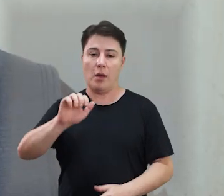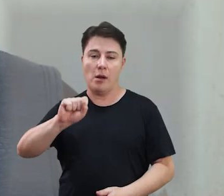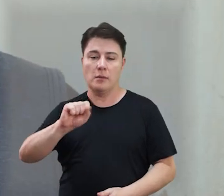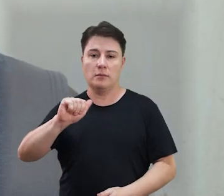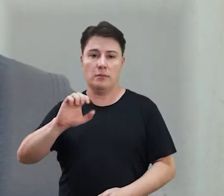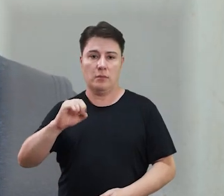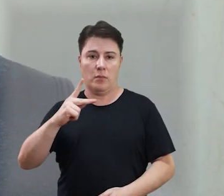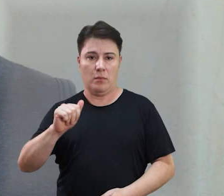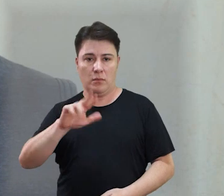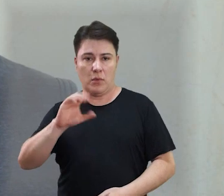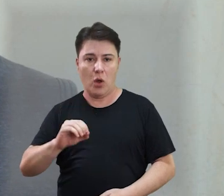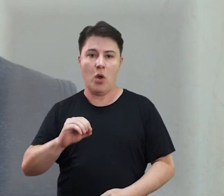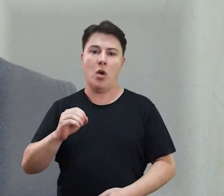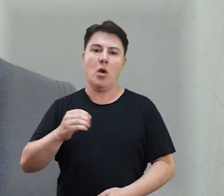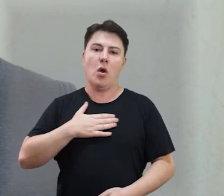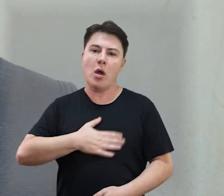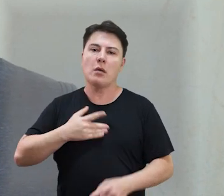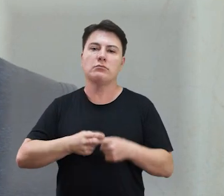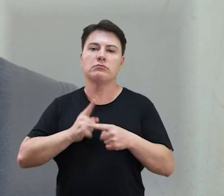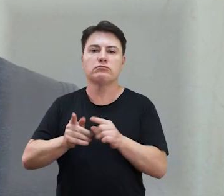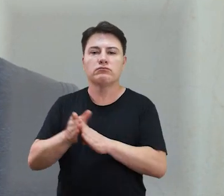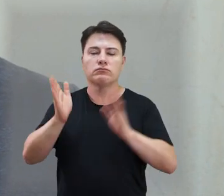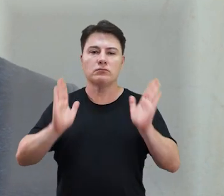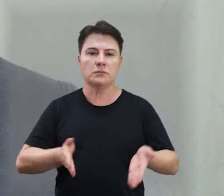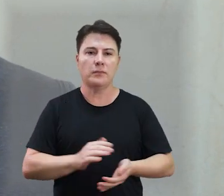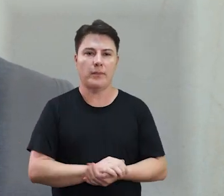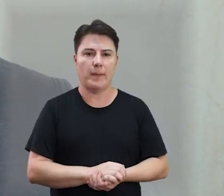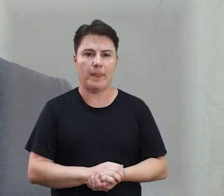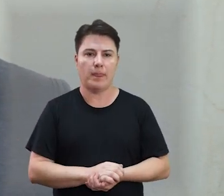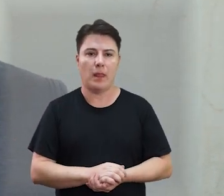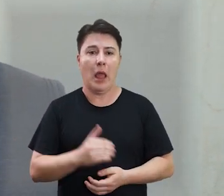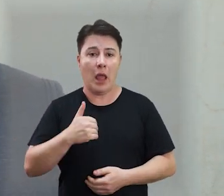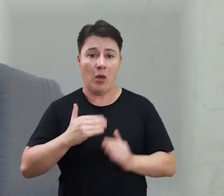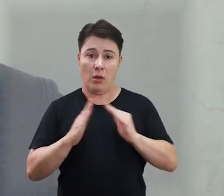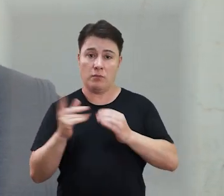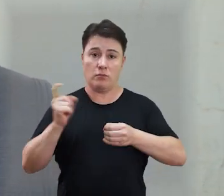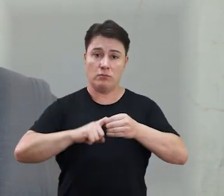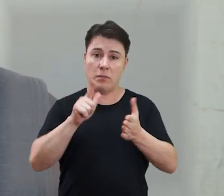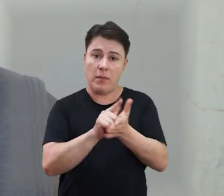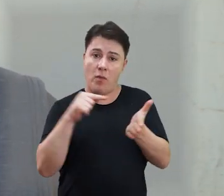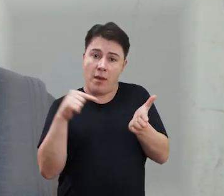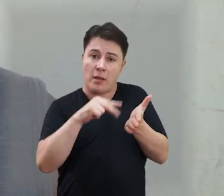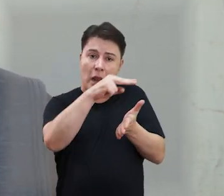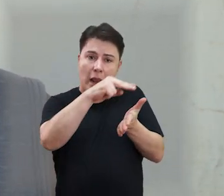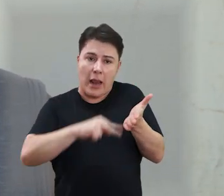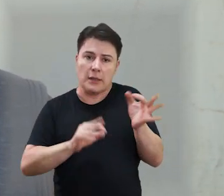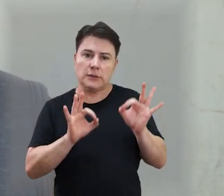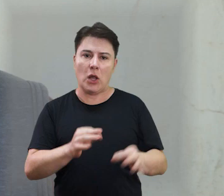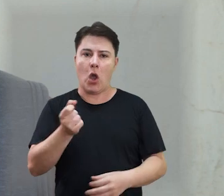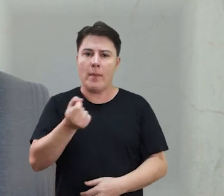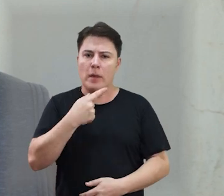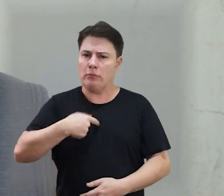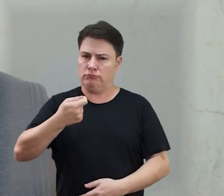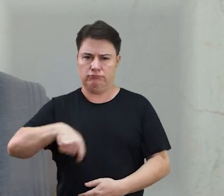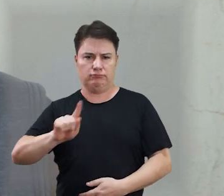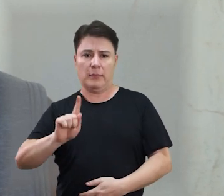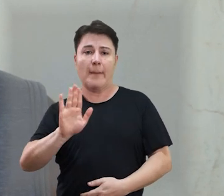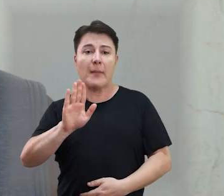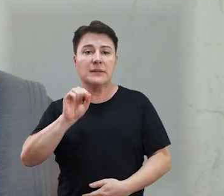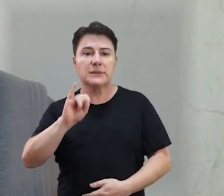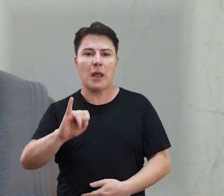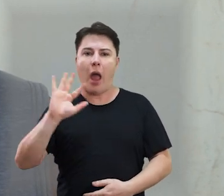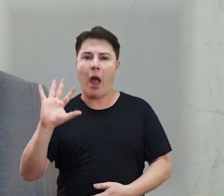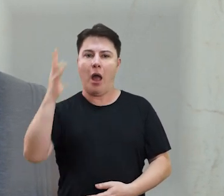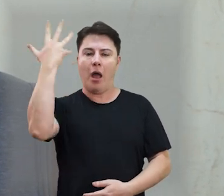Vou levando o papel para casa para em casa dar risada melhor e medicamento não faço Uso só mesmo se tiver sentindo